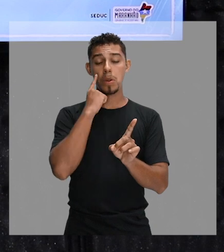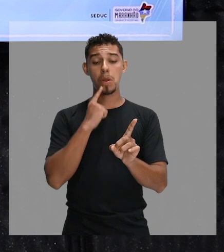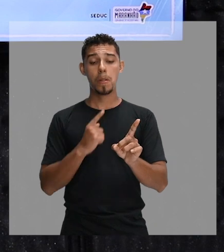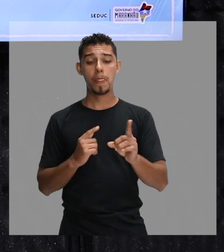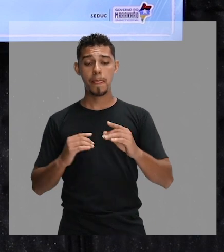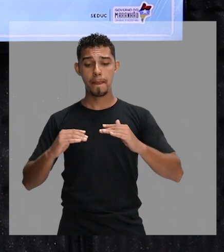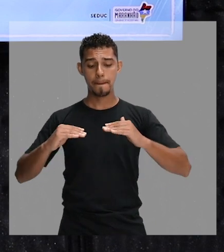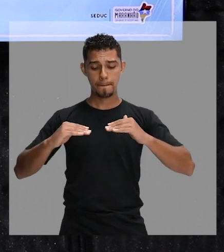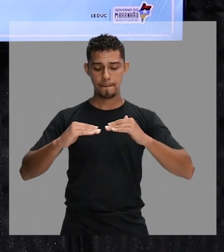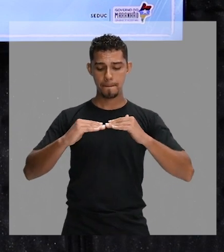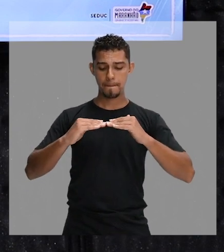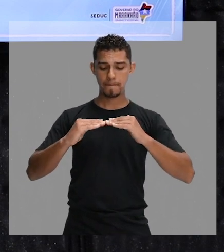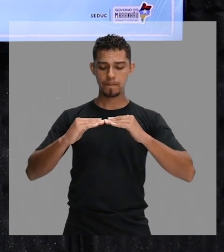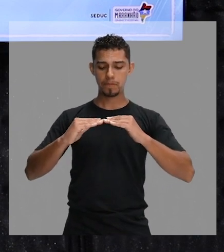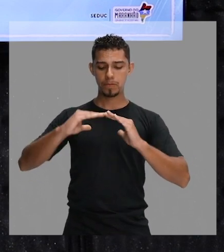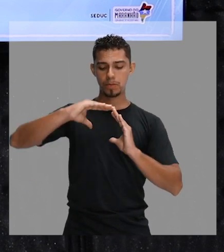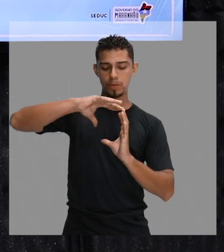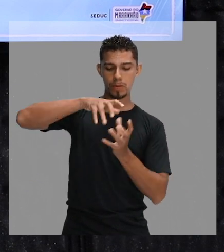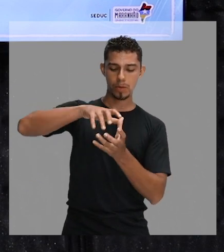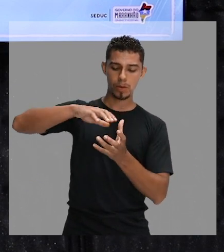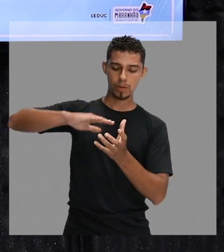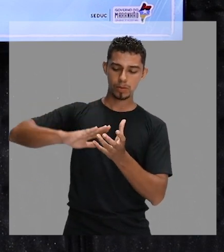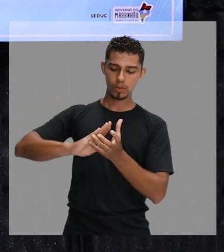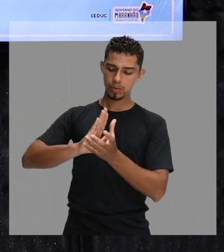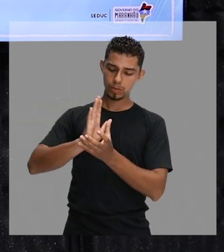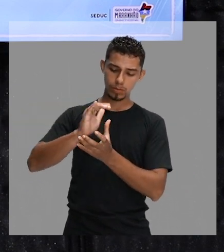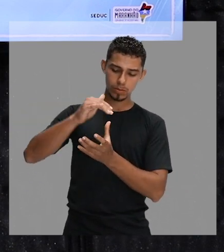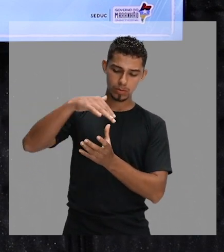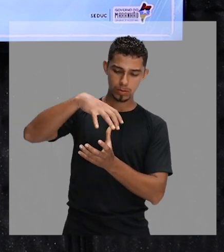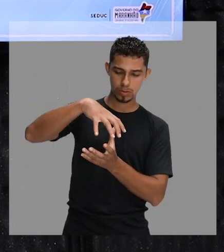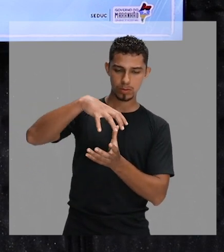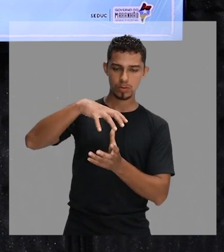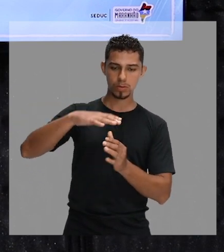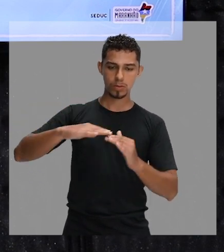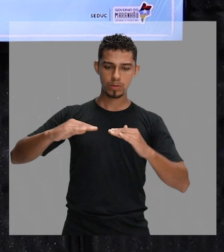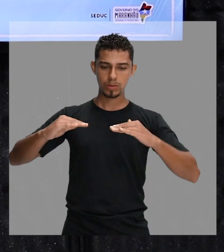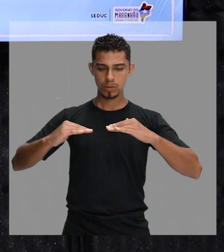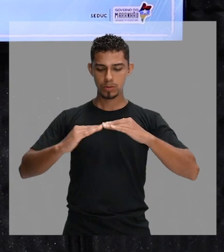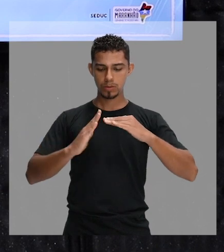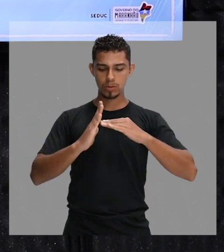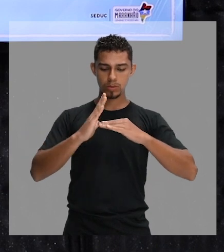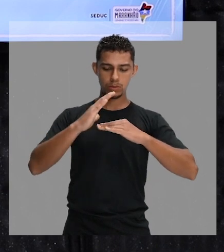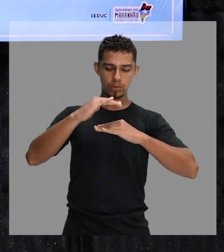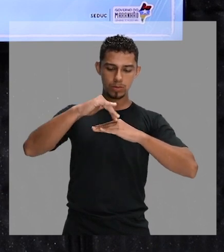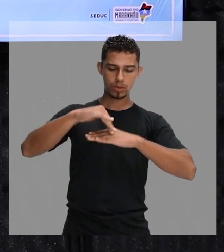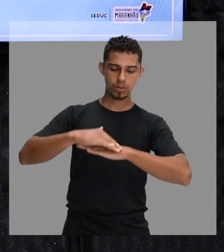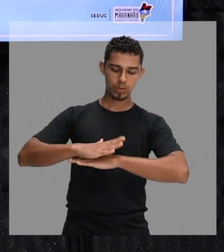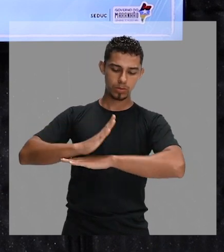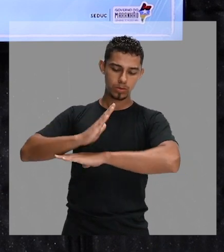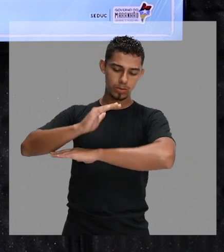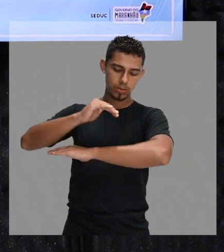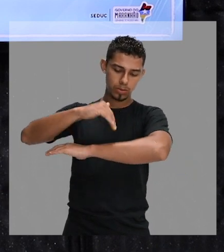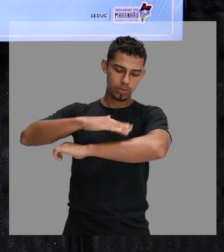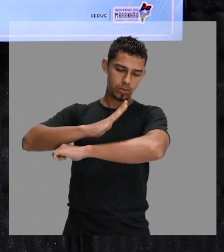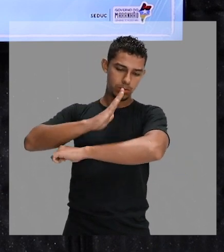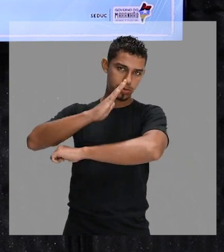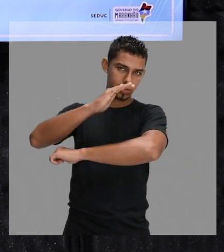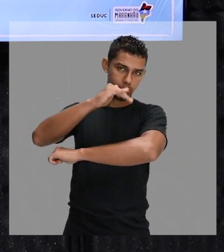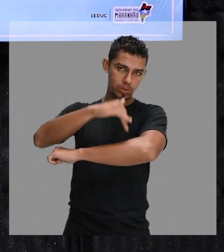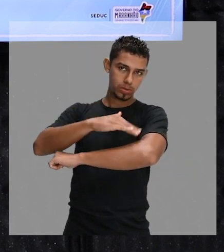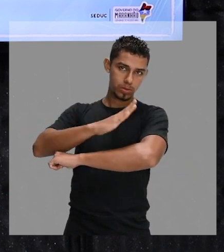terrestre sofre uma dobra, ela vai se dobrar, formando cordilheiras de montanhas.